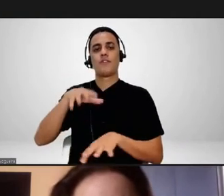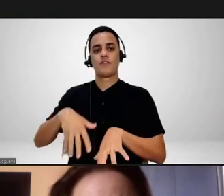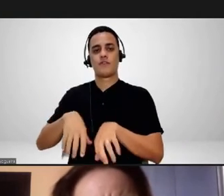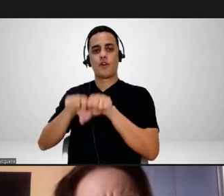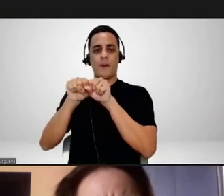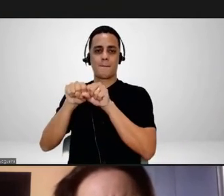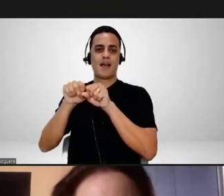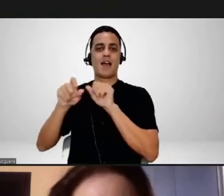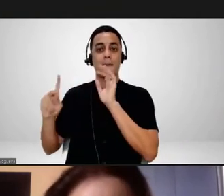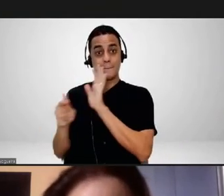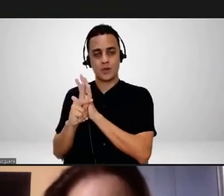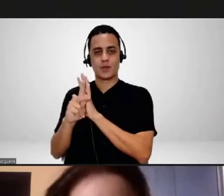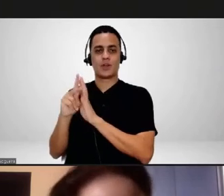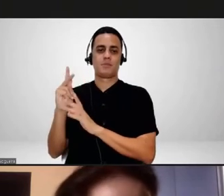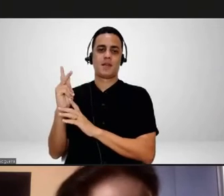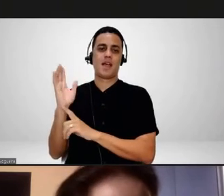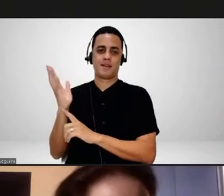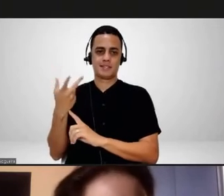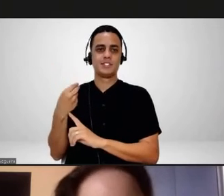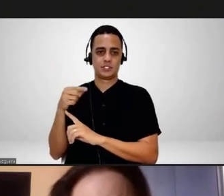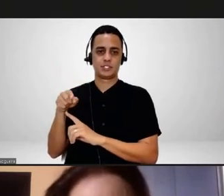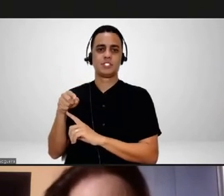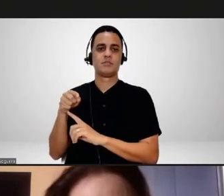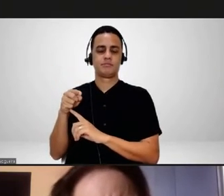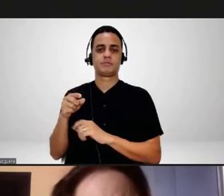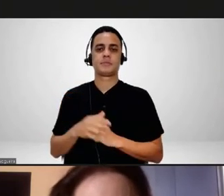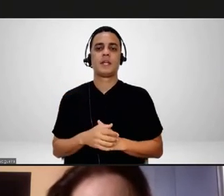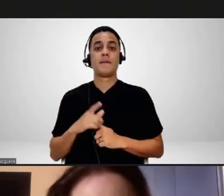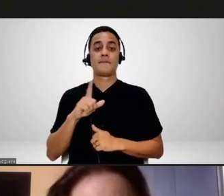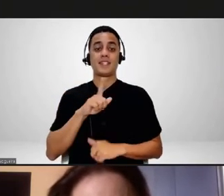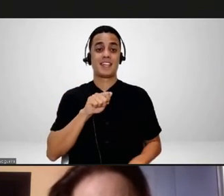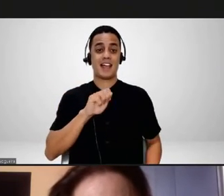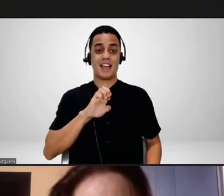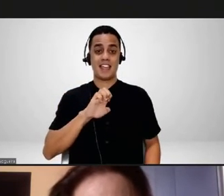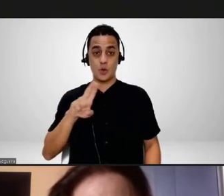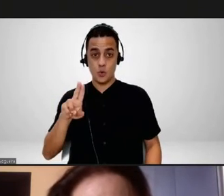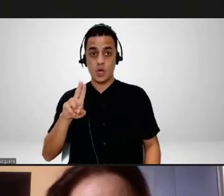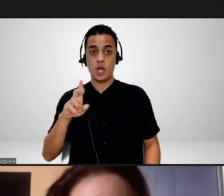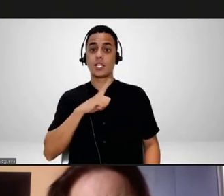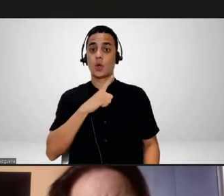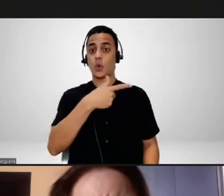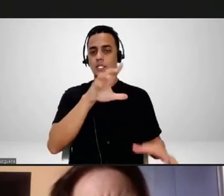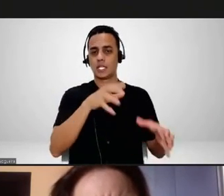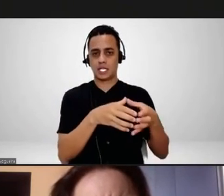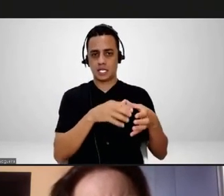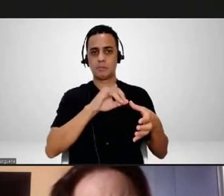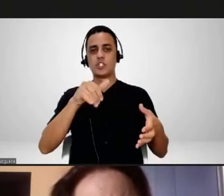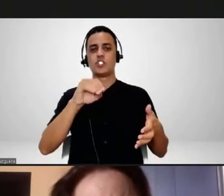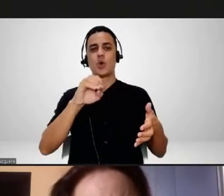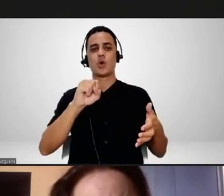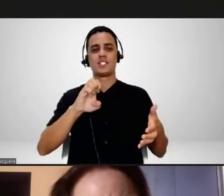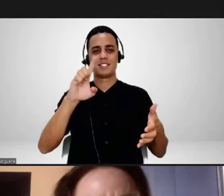A HEU tem uma outra equipe, não é? Ela tem o professor Rogério Medeiros, que é o secretário